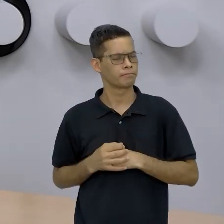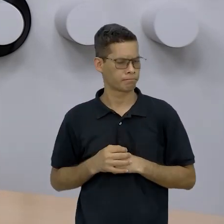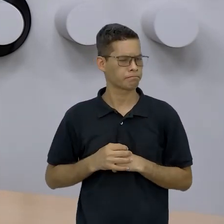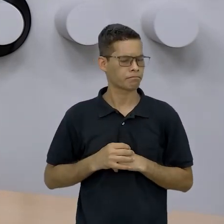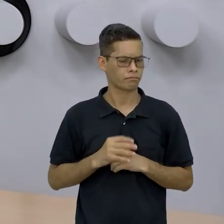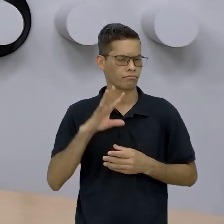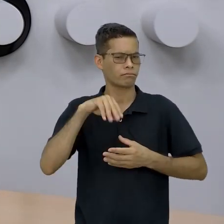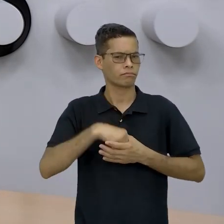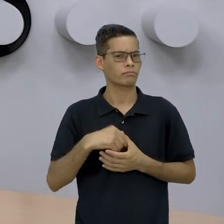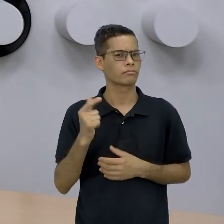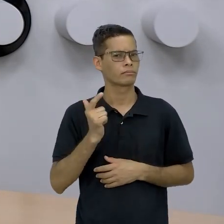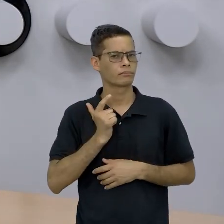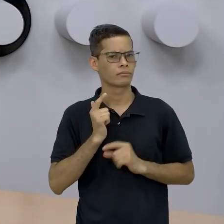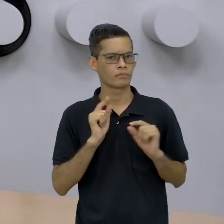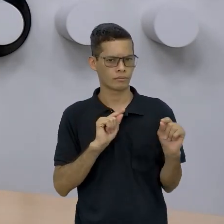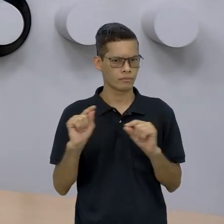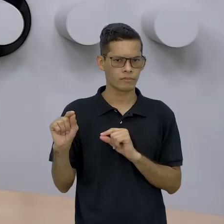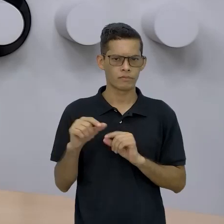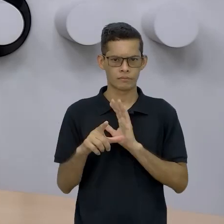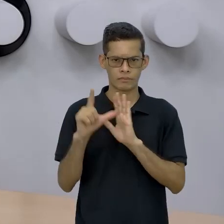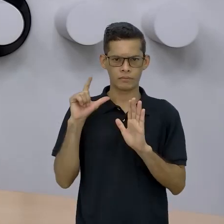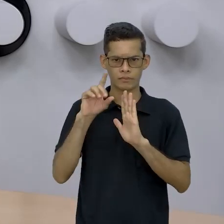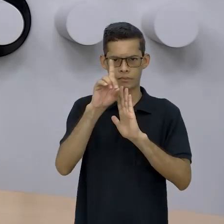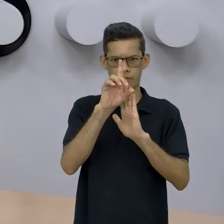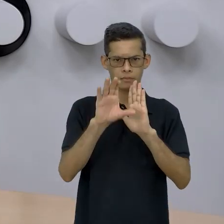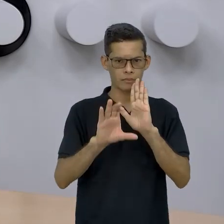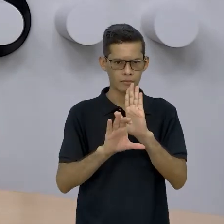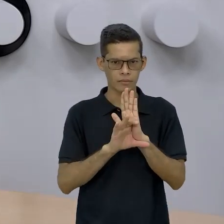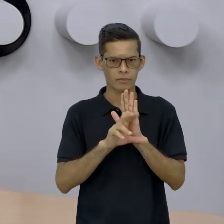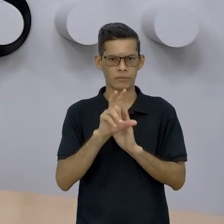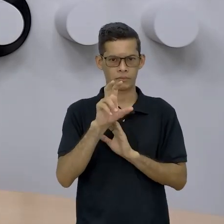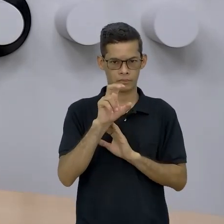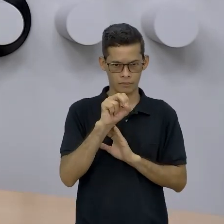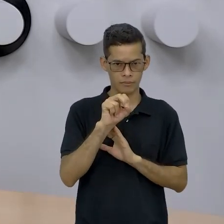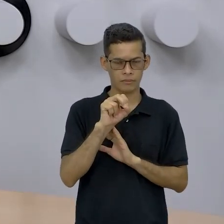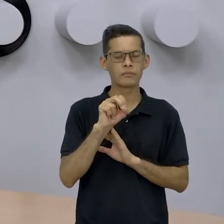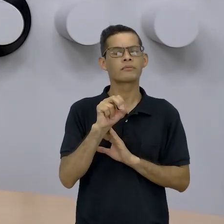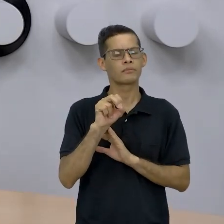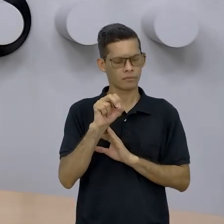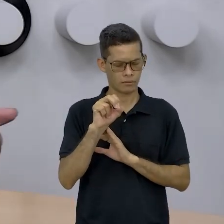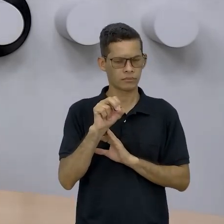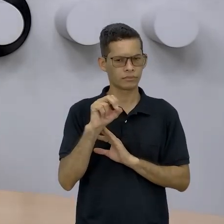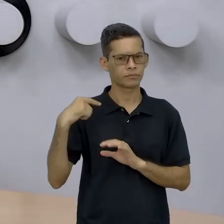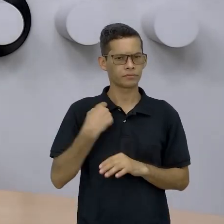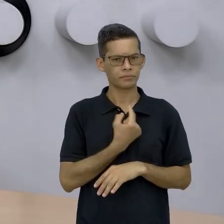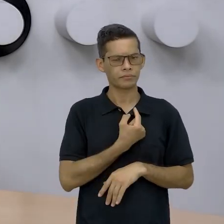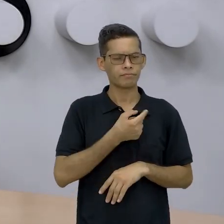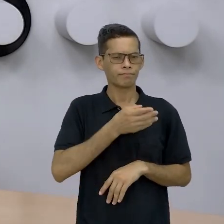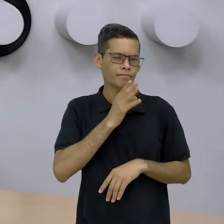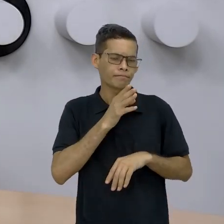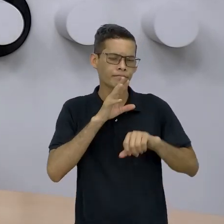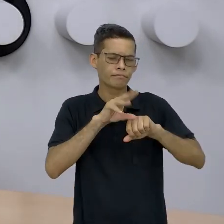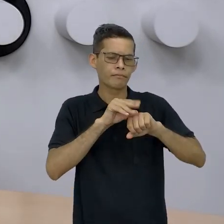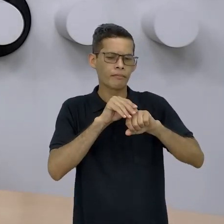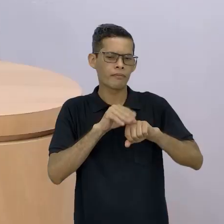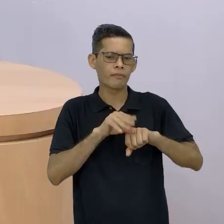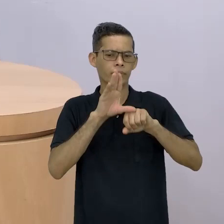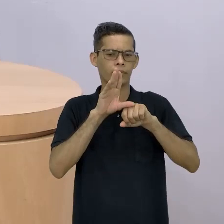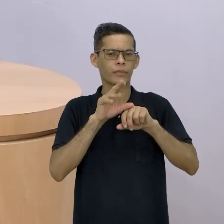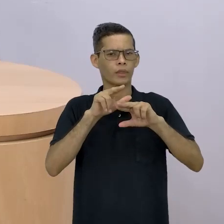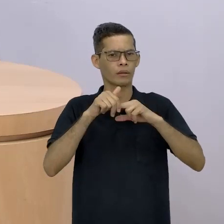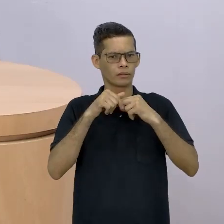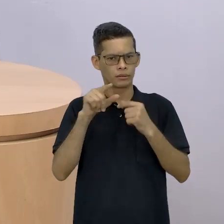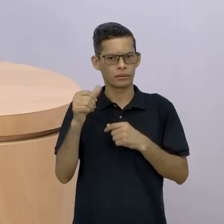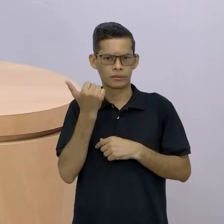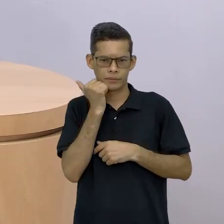previsão surgida na década de 50. Que as noções de conhecimento que a gente tem hoje, Pri, não é necessariamente mais dado pela ciência, e